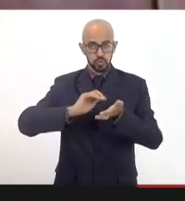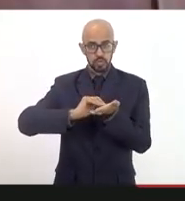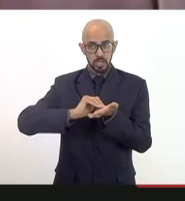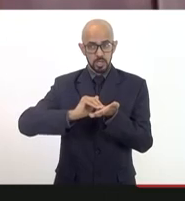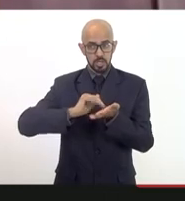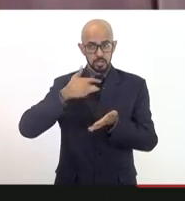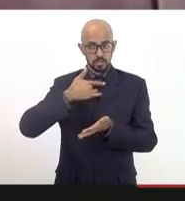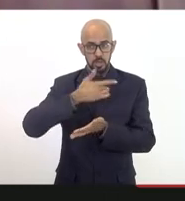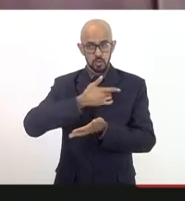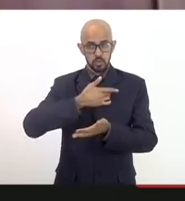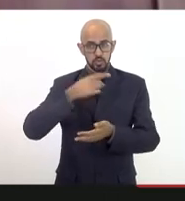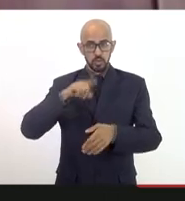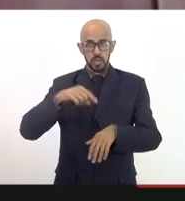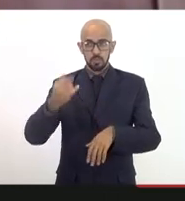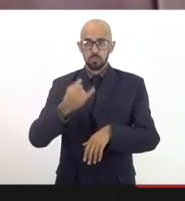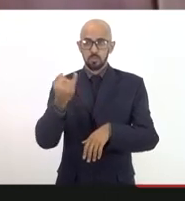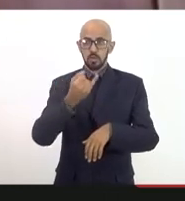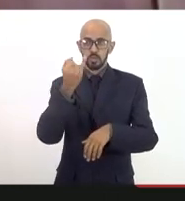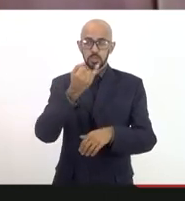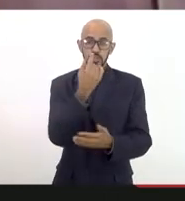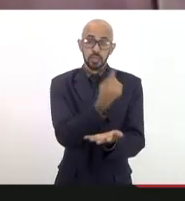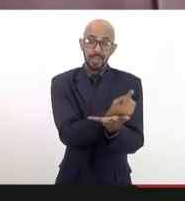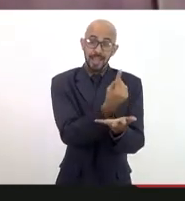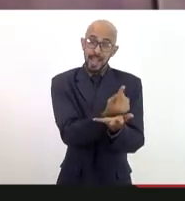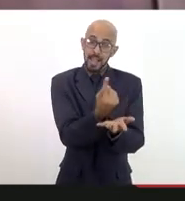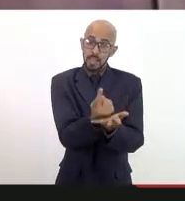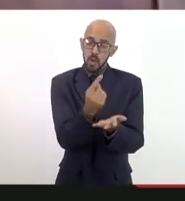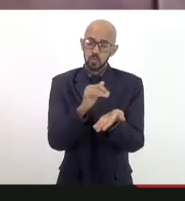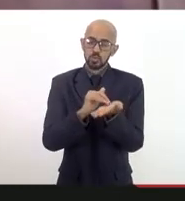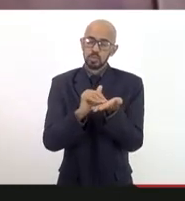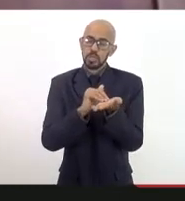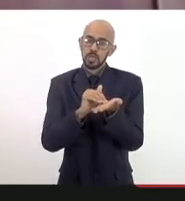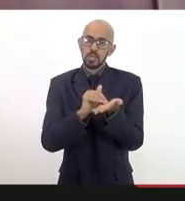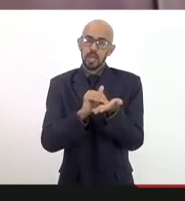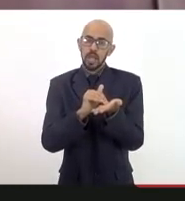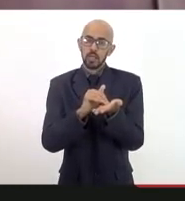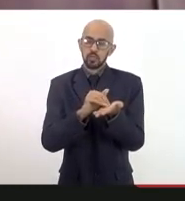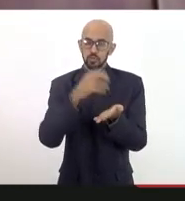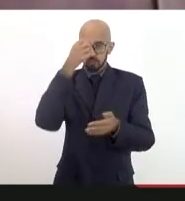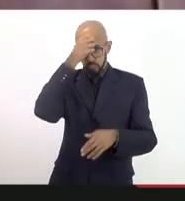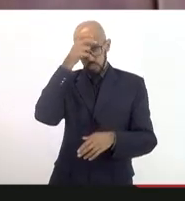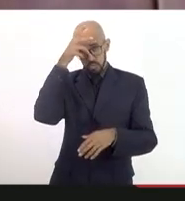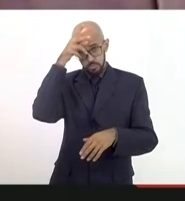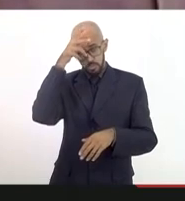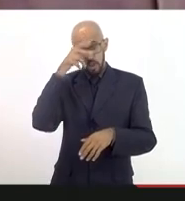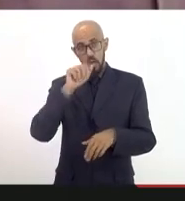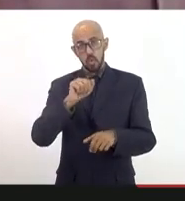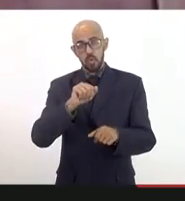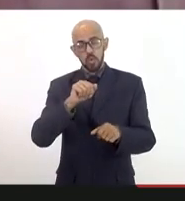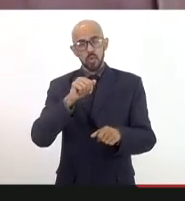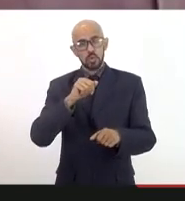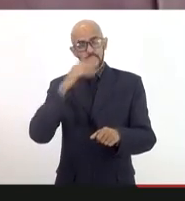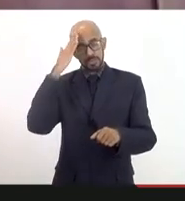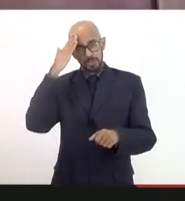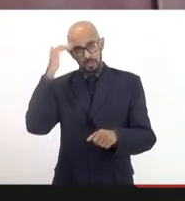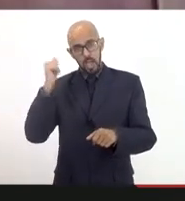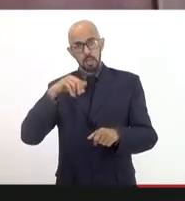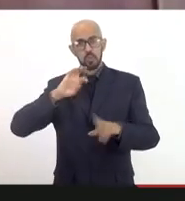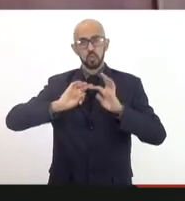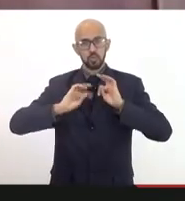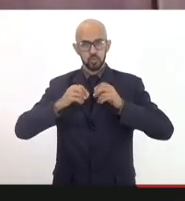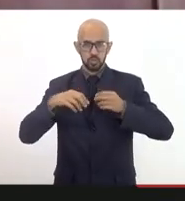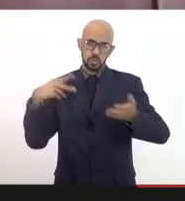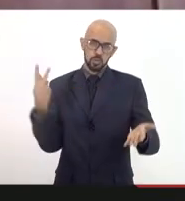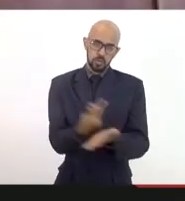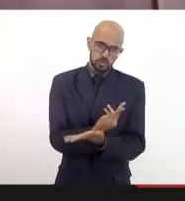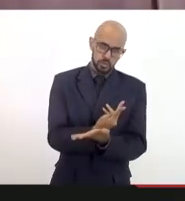porque é importante que os respectivos secretários municipais tenham ciência, né, do que está acontecendo, não só